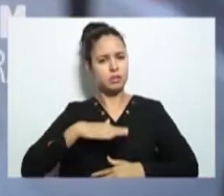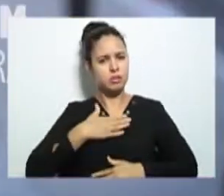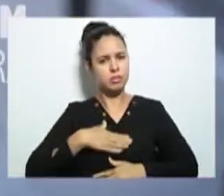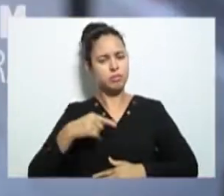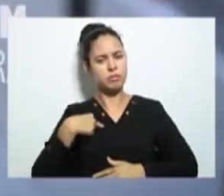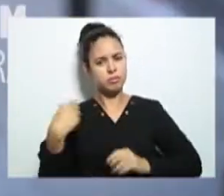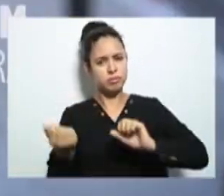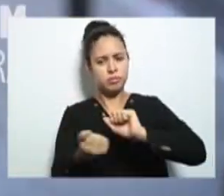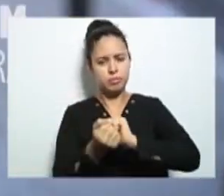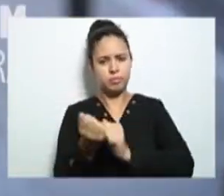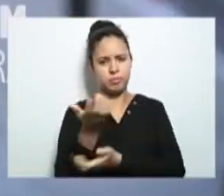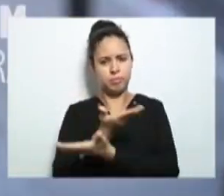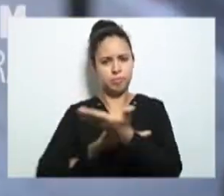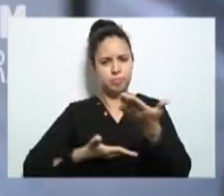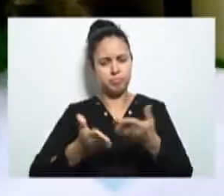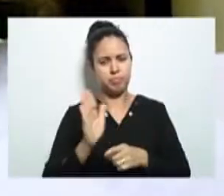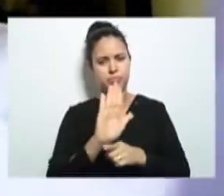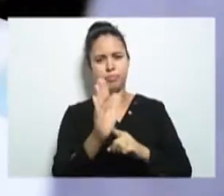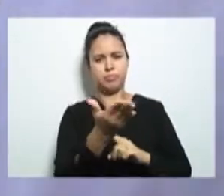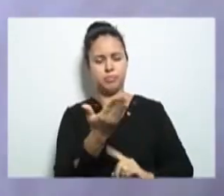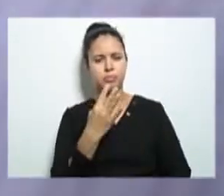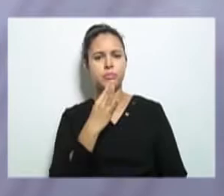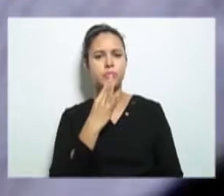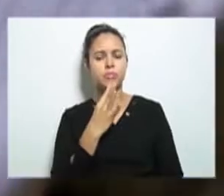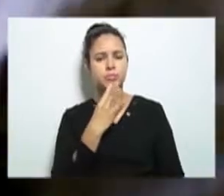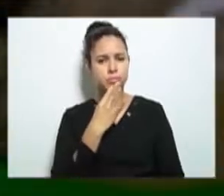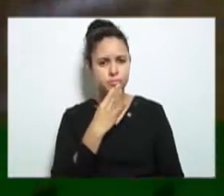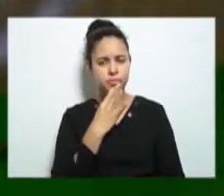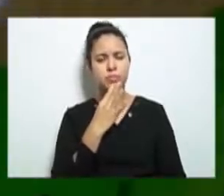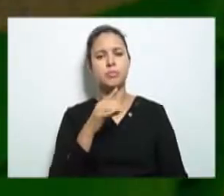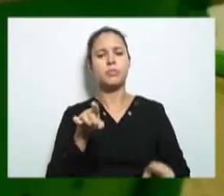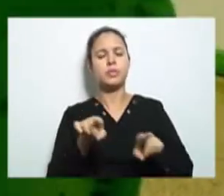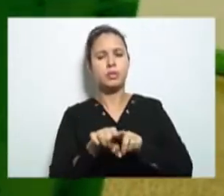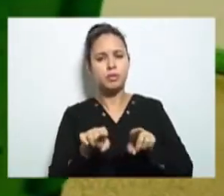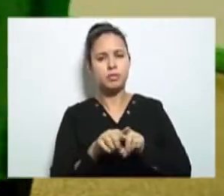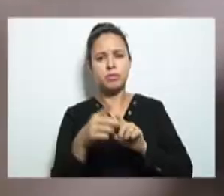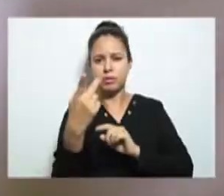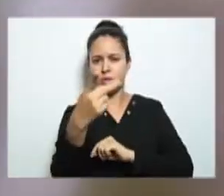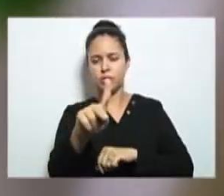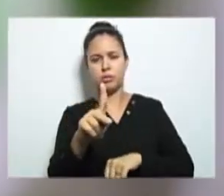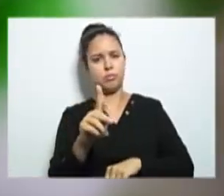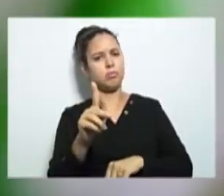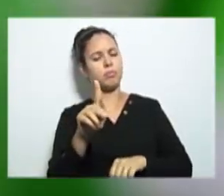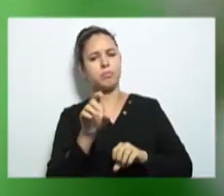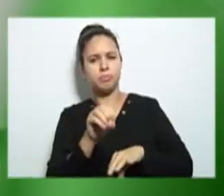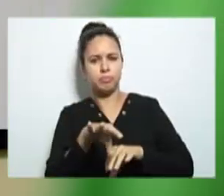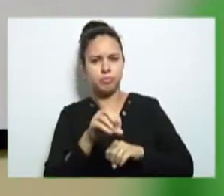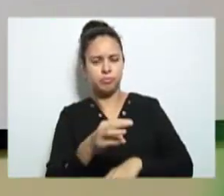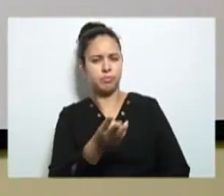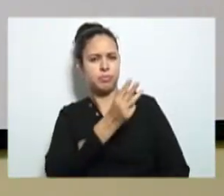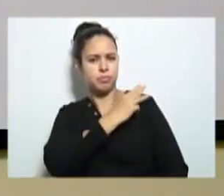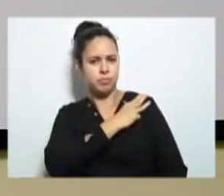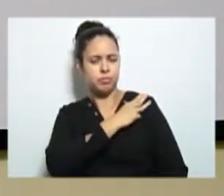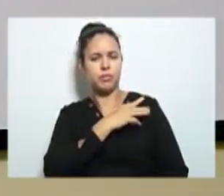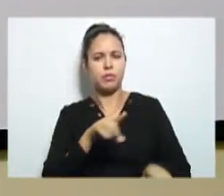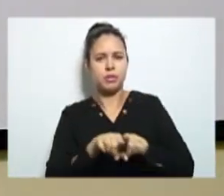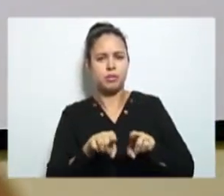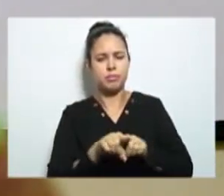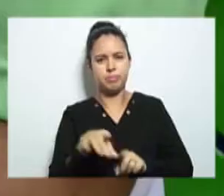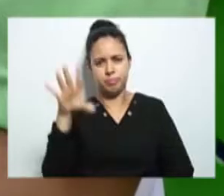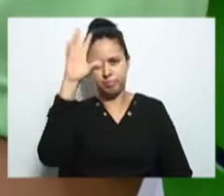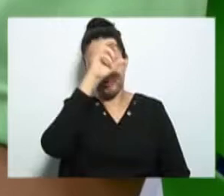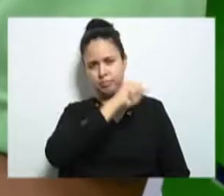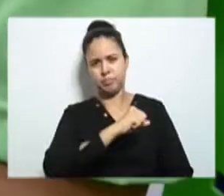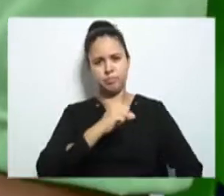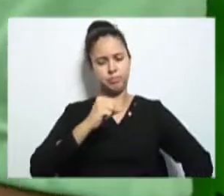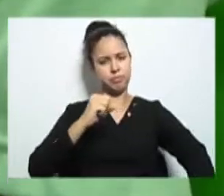para compartilhar conhecimento. Ao mesmo tempo em que você cursa o ensino médio, passará também a aprender habilidades técnicas